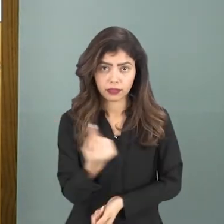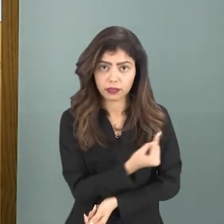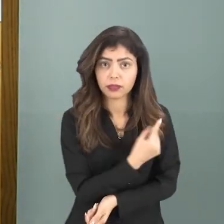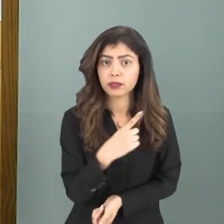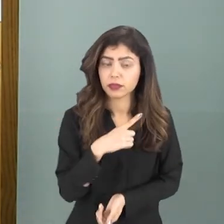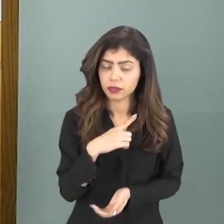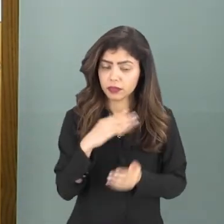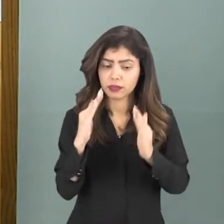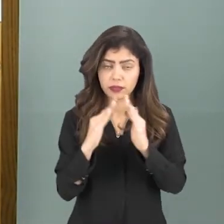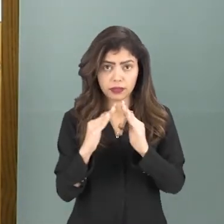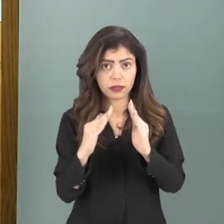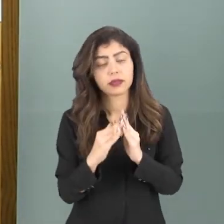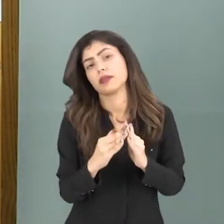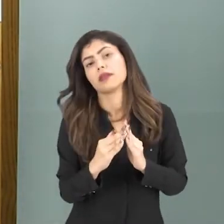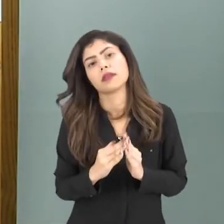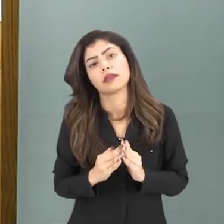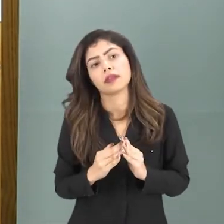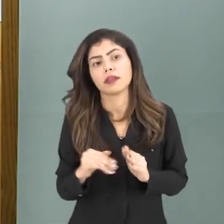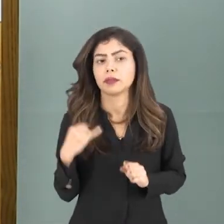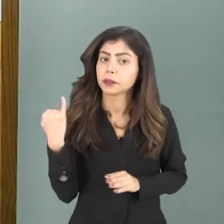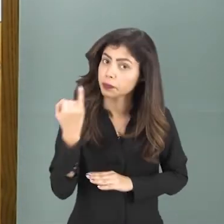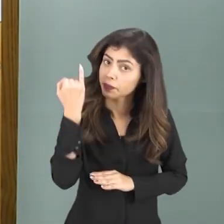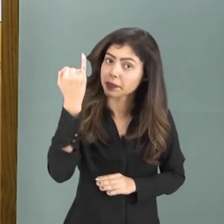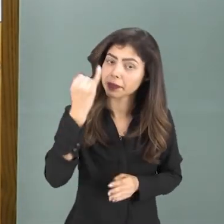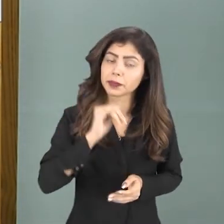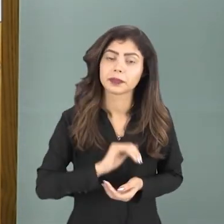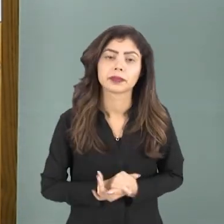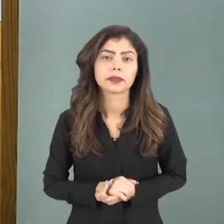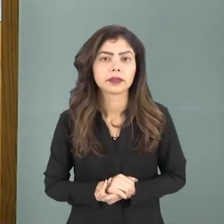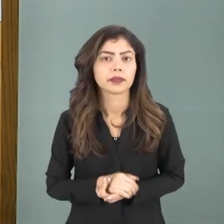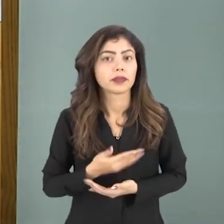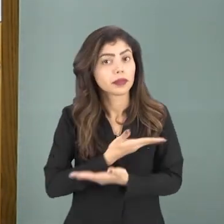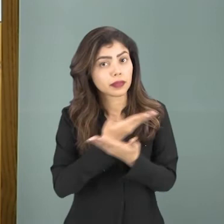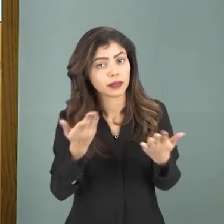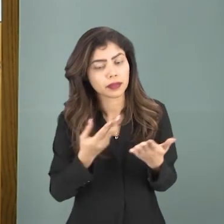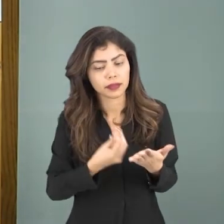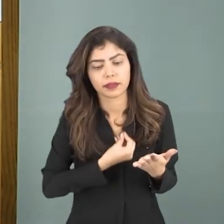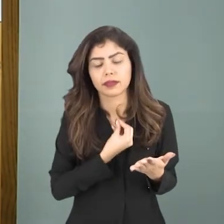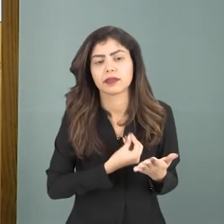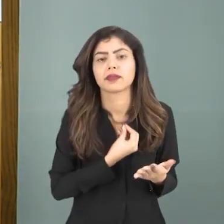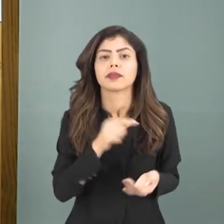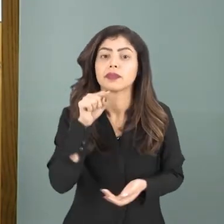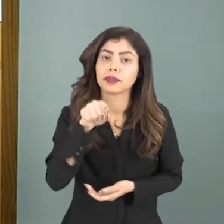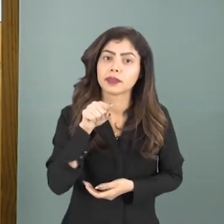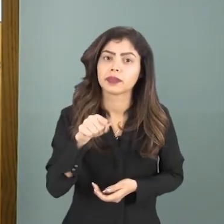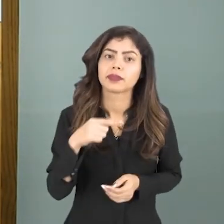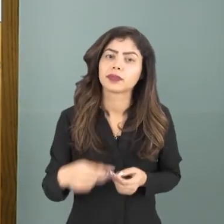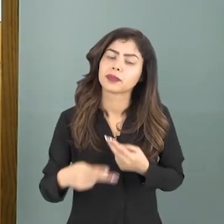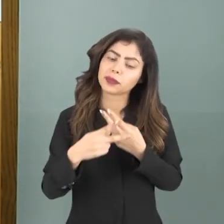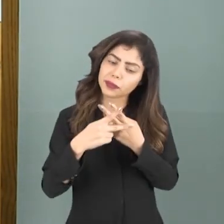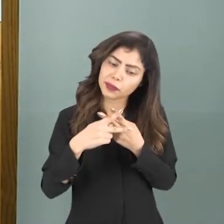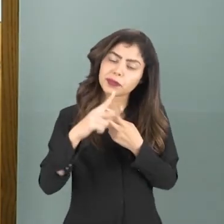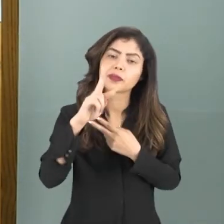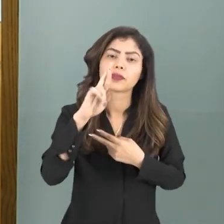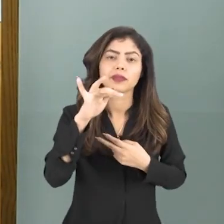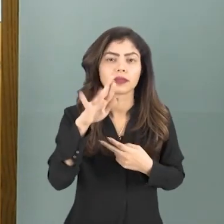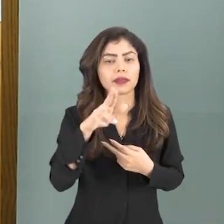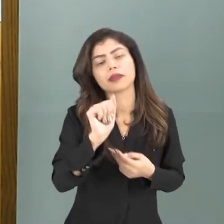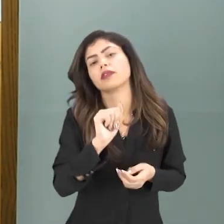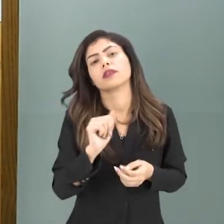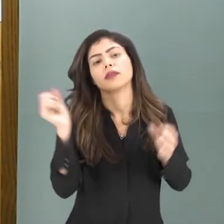Todos nós temos uma moradia. A moradia é muito importante para a nossa sobrevivência. É ela que nos